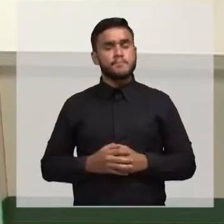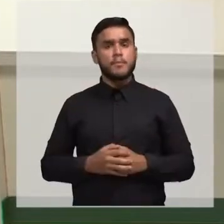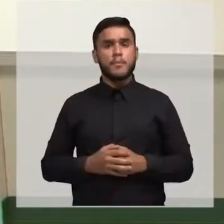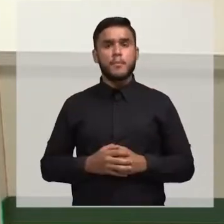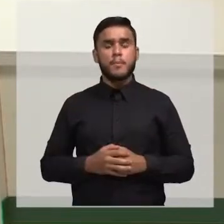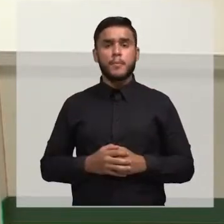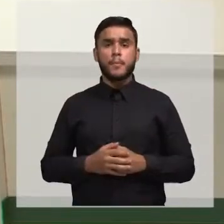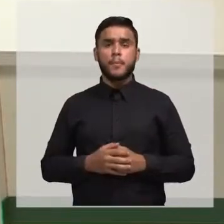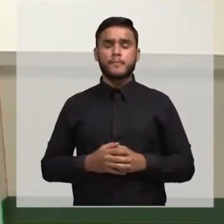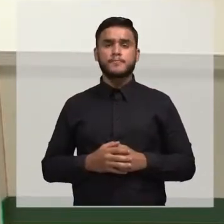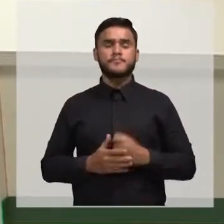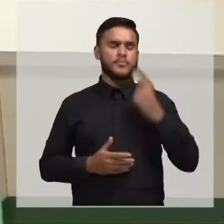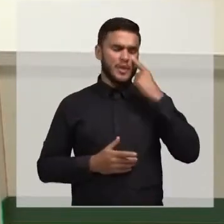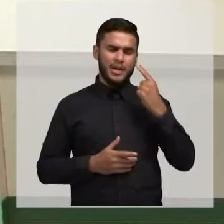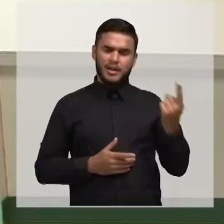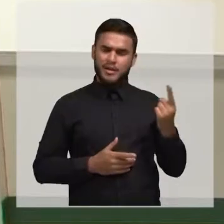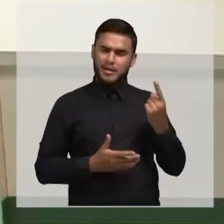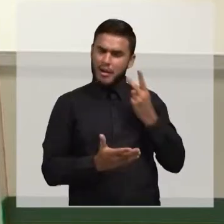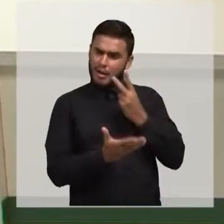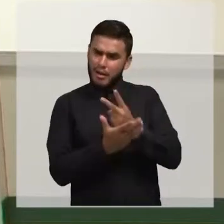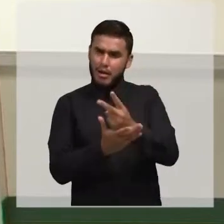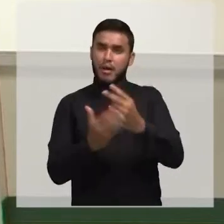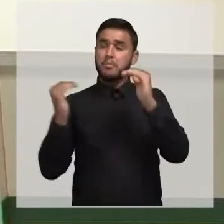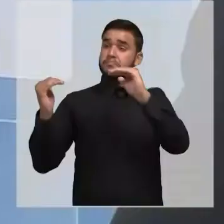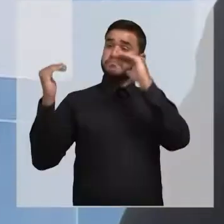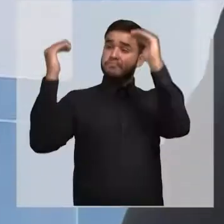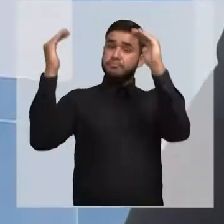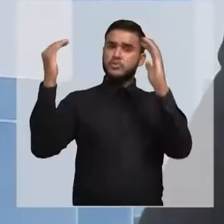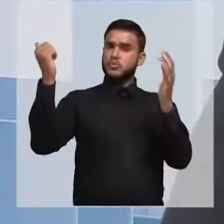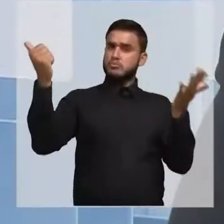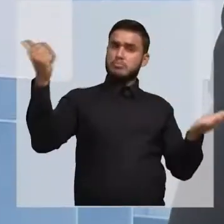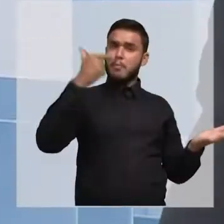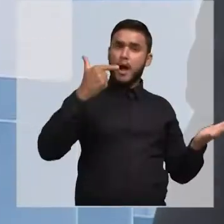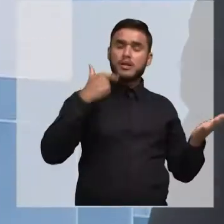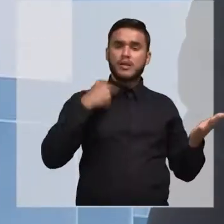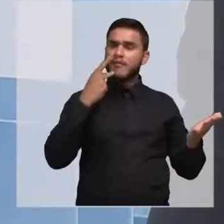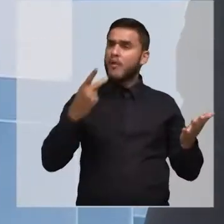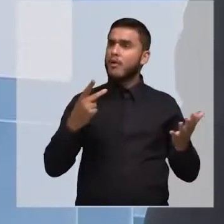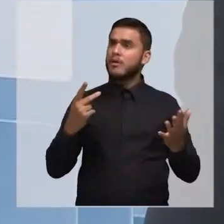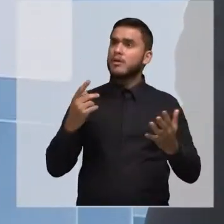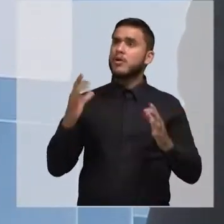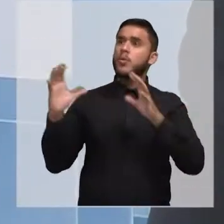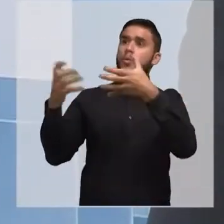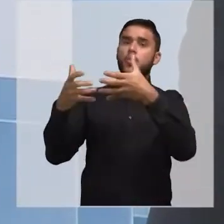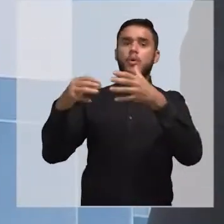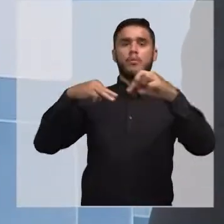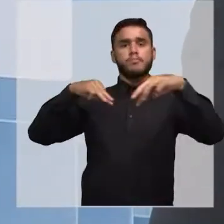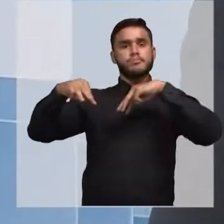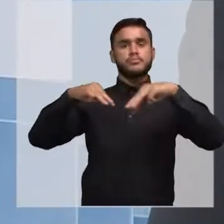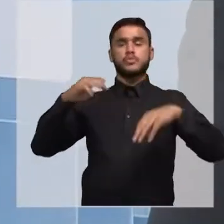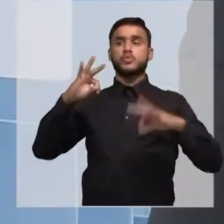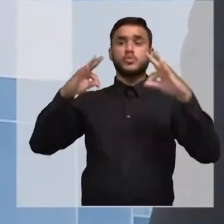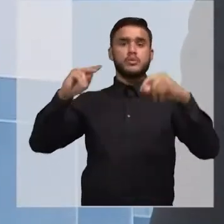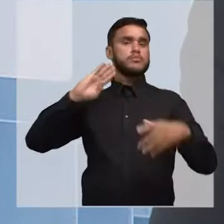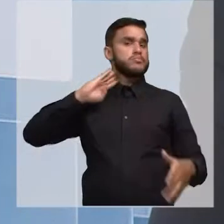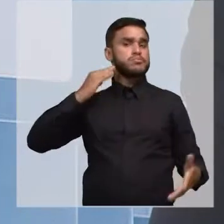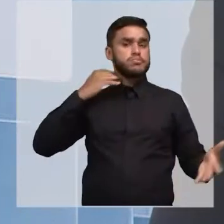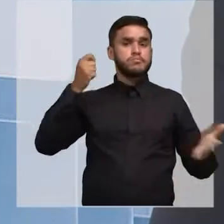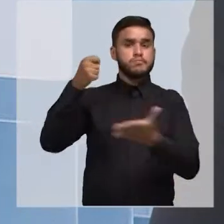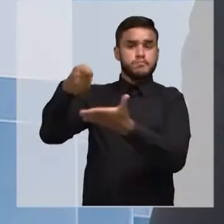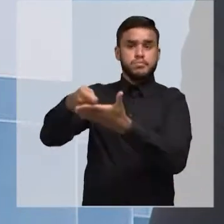é. E aí, uma casta acima dos outros, né? E não, aí acima de tudo. Acima de tudo. Acima de tudo. Acima de tudo e de